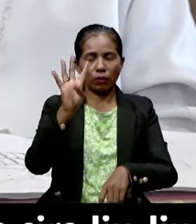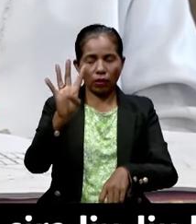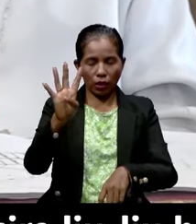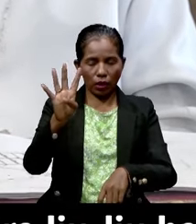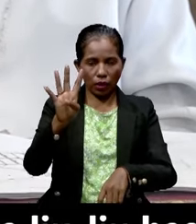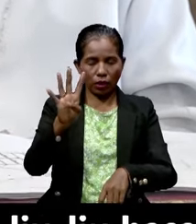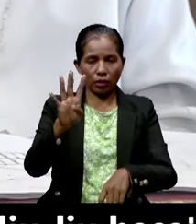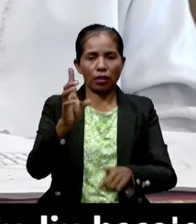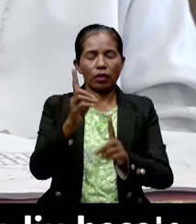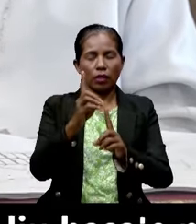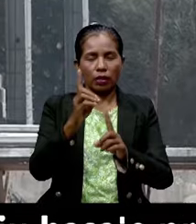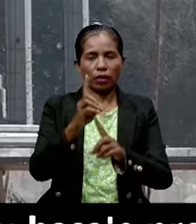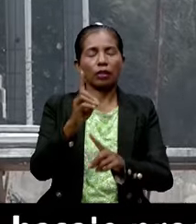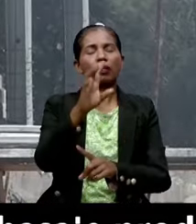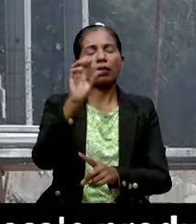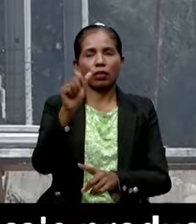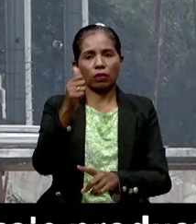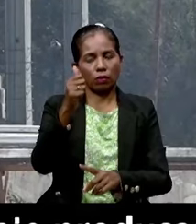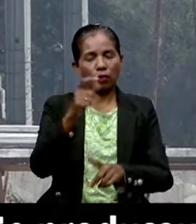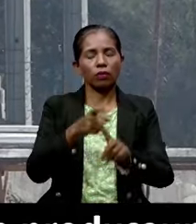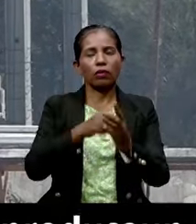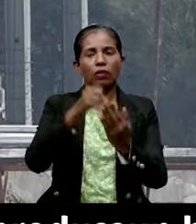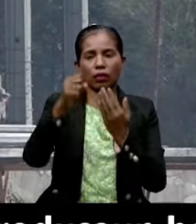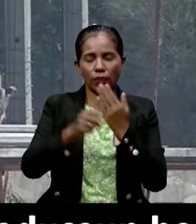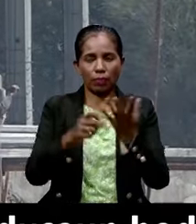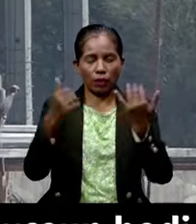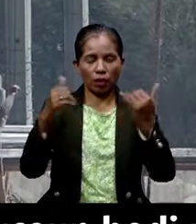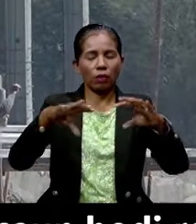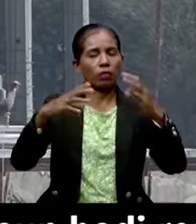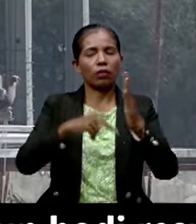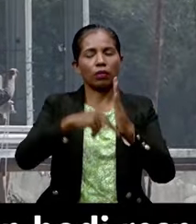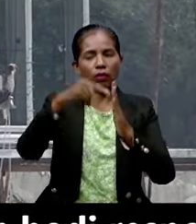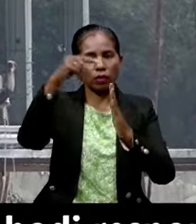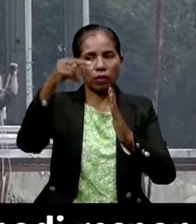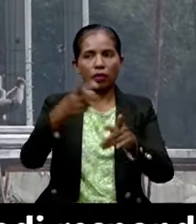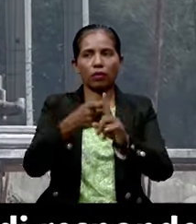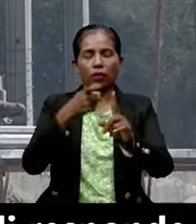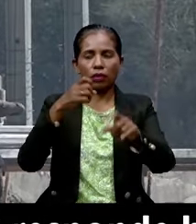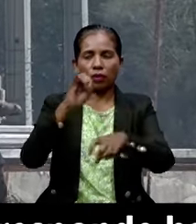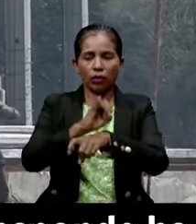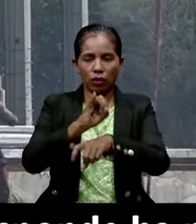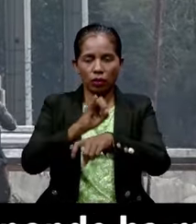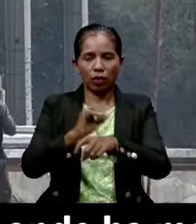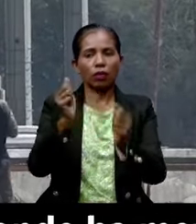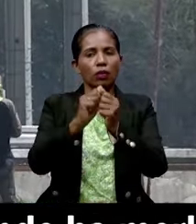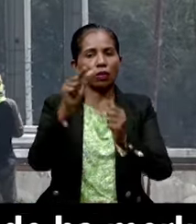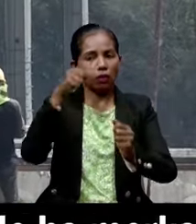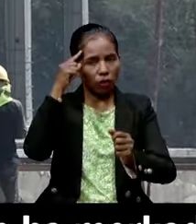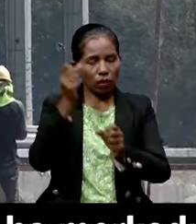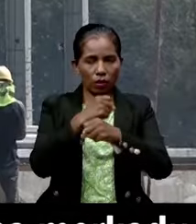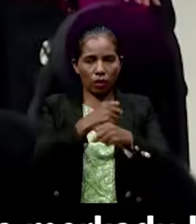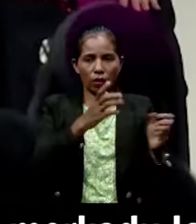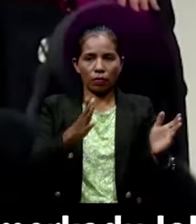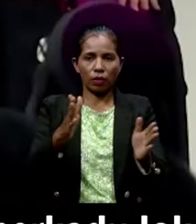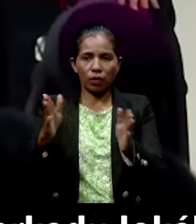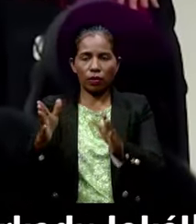Loron Sanulo Fulan Setembro. No horas de comissão alto nível, nebe composto os igrejas no governo, aloela preparação,